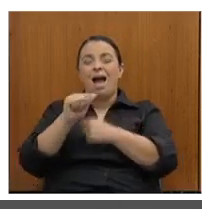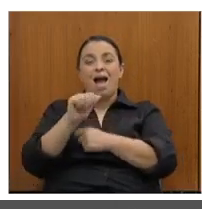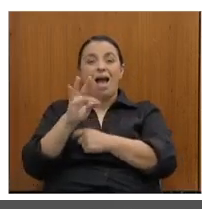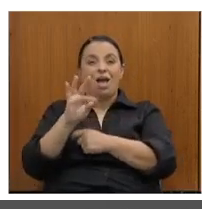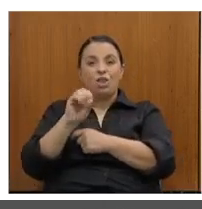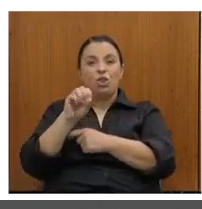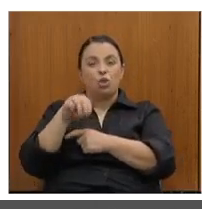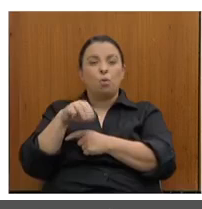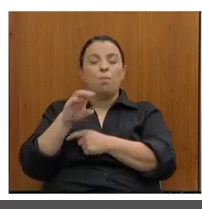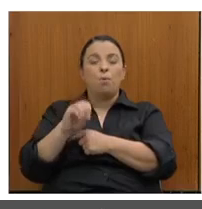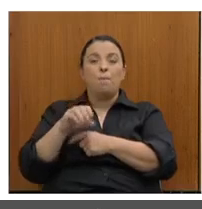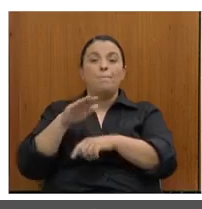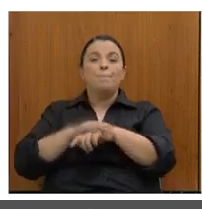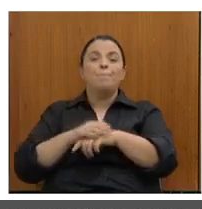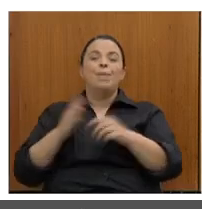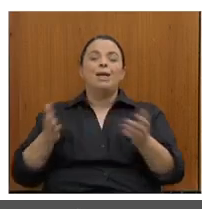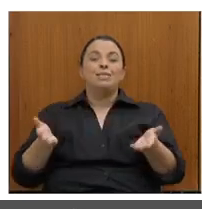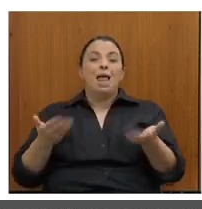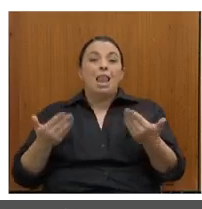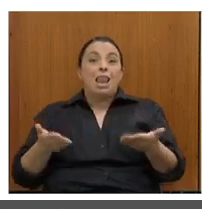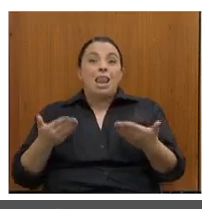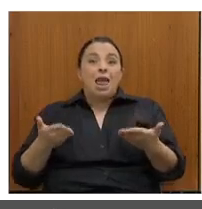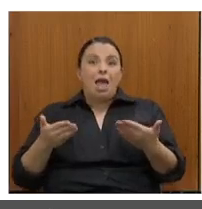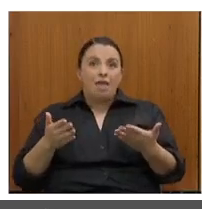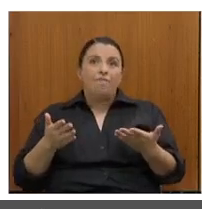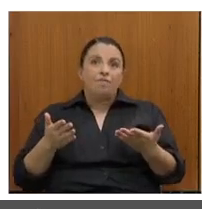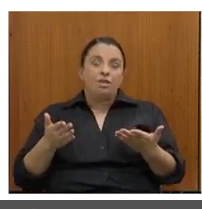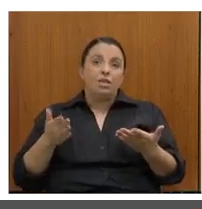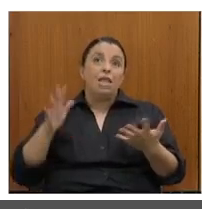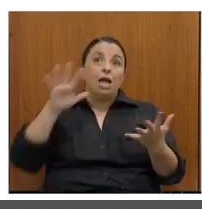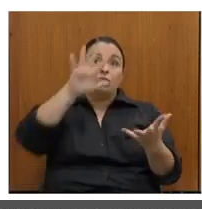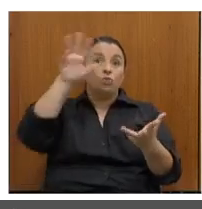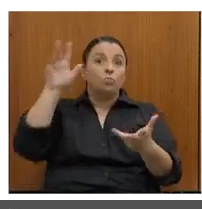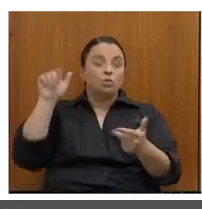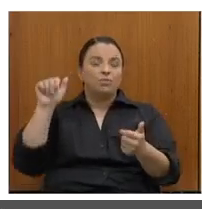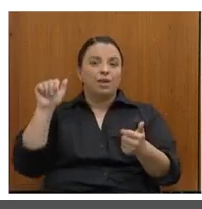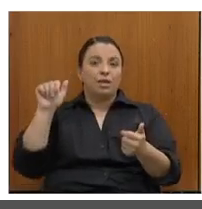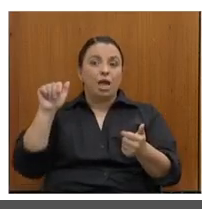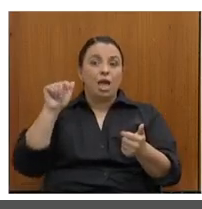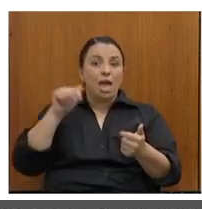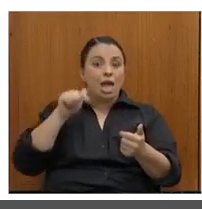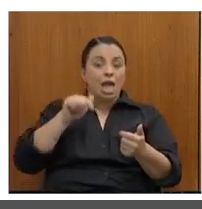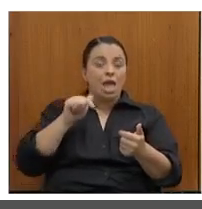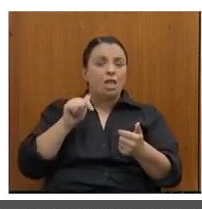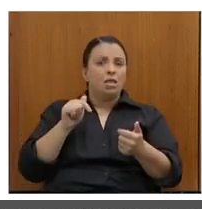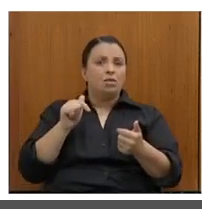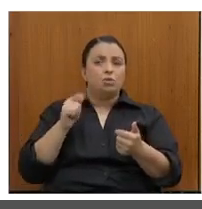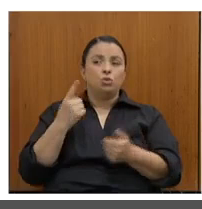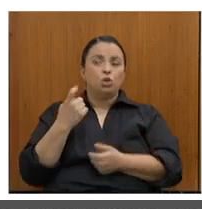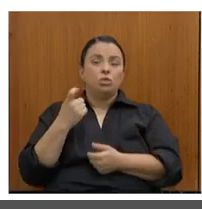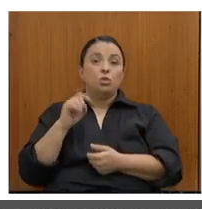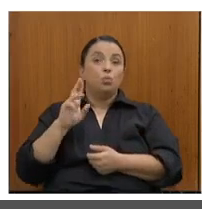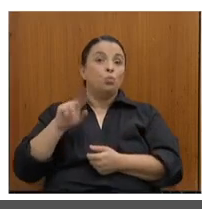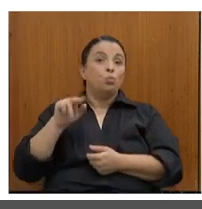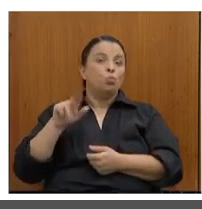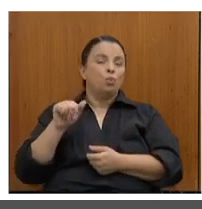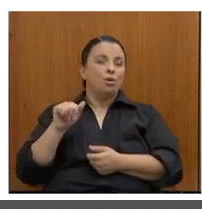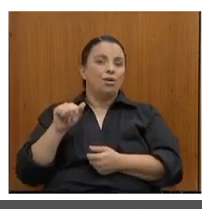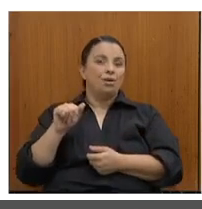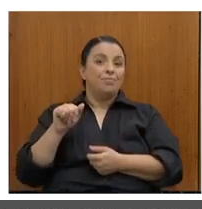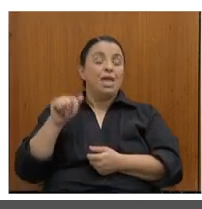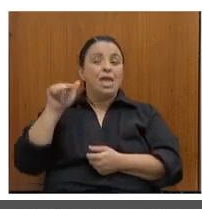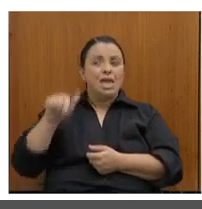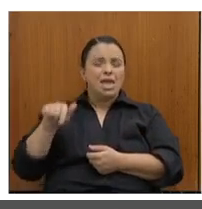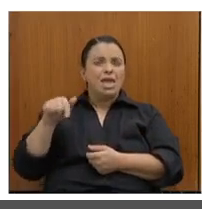leve mais abundante da atmosfera normalmente nunca está sozinho aí Oi e ele tem uma